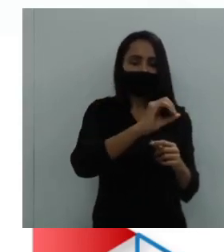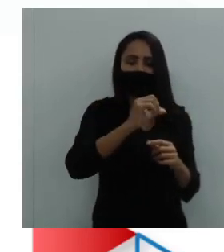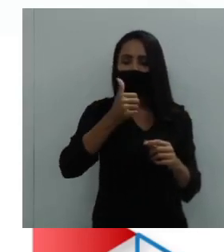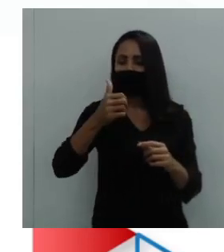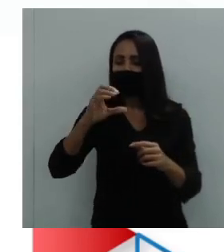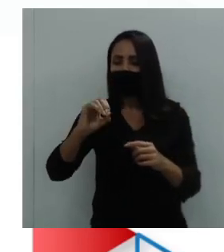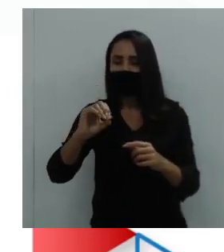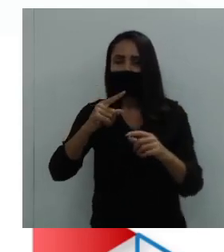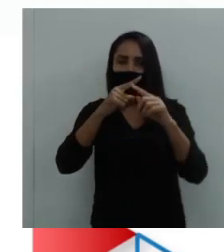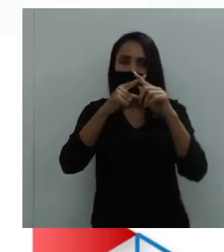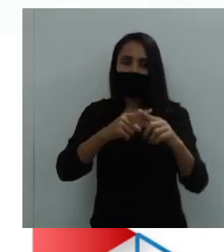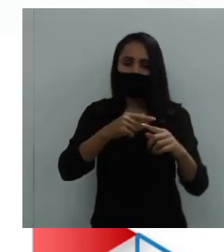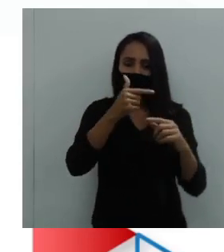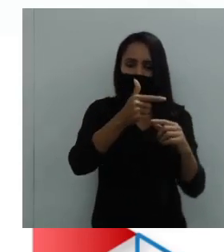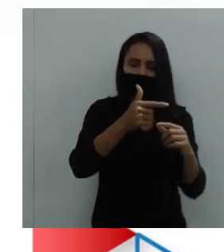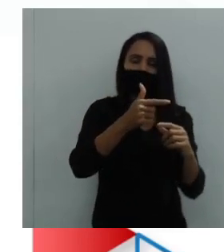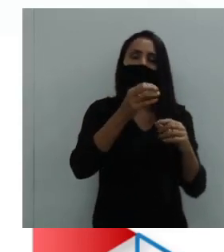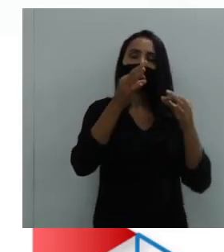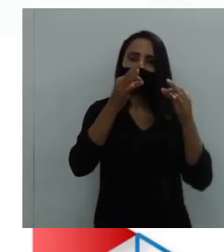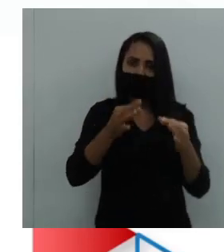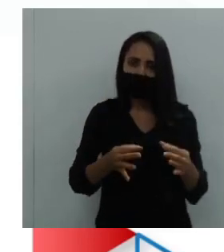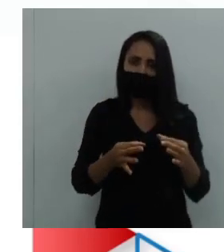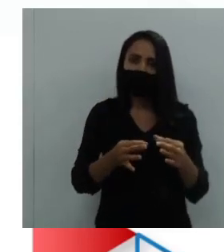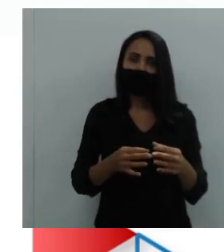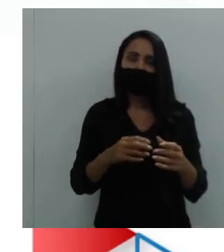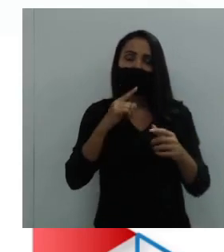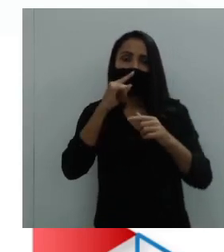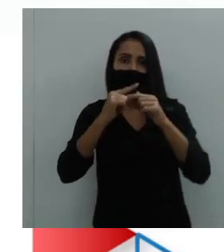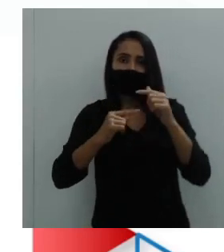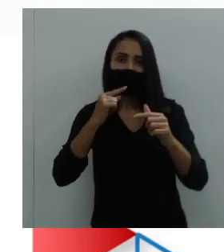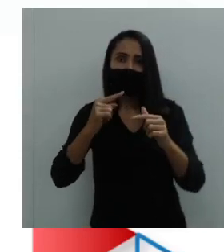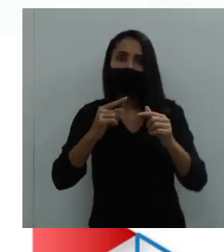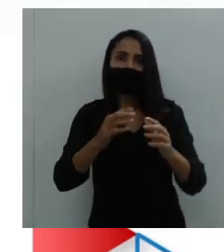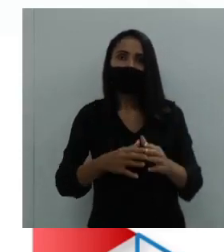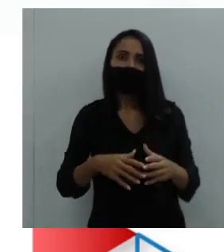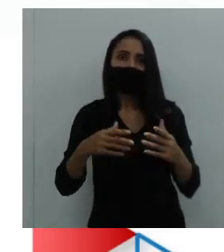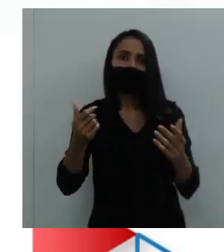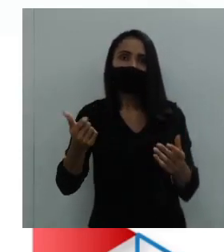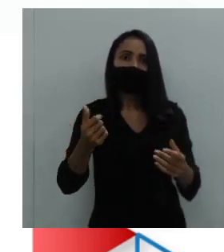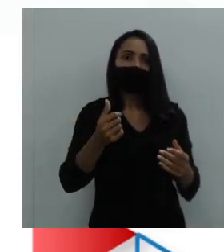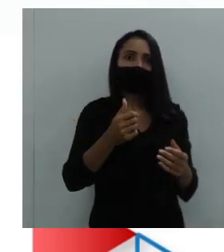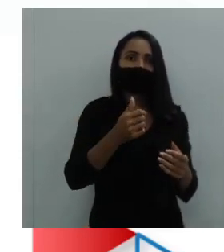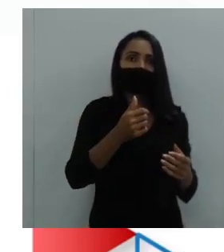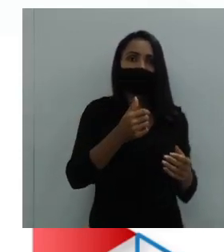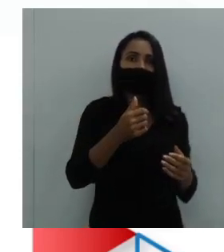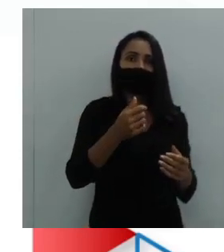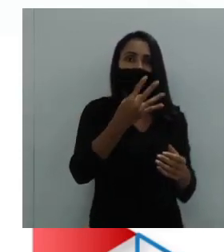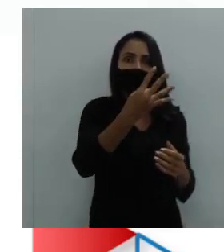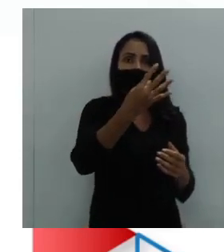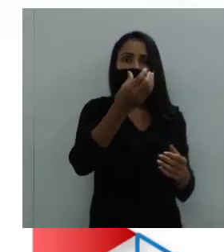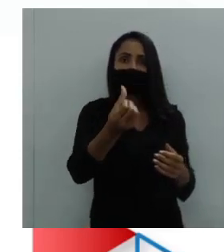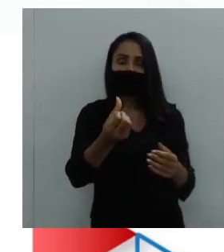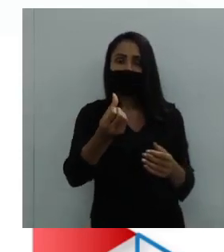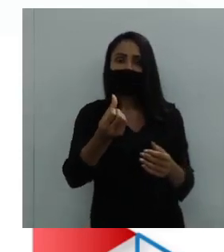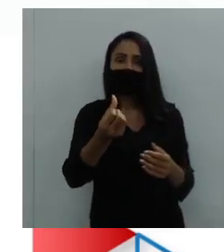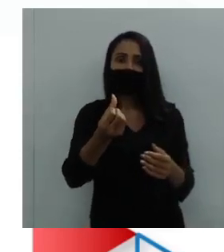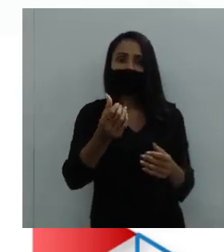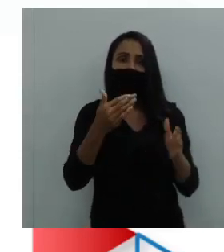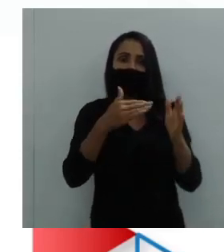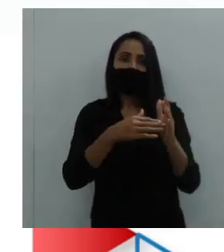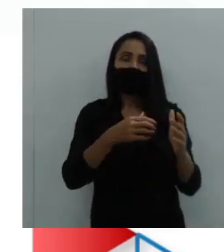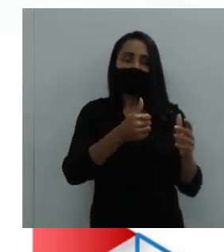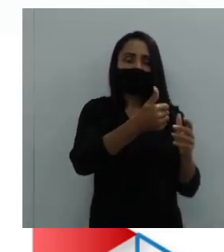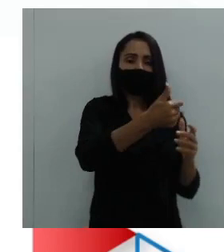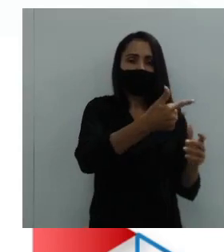estar multiplicando por 2, exatamente isso. E o próximo vai ser, que era 2 e 3, 4 e 6. E o último, 6